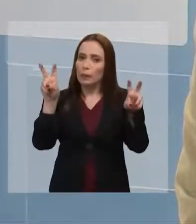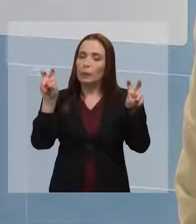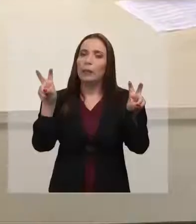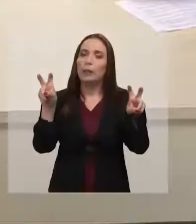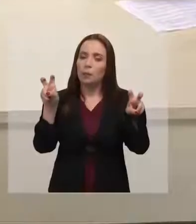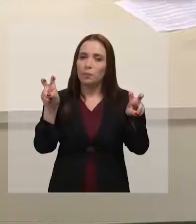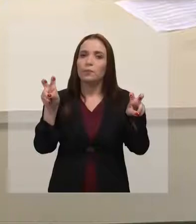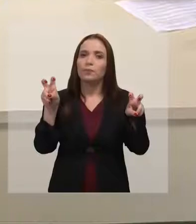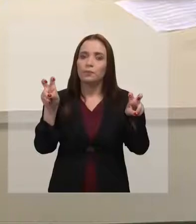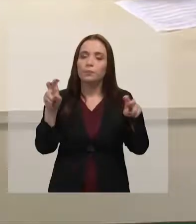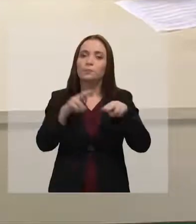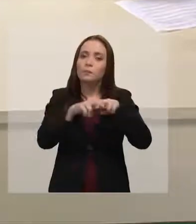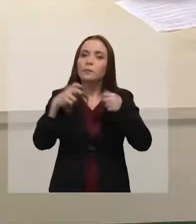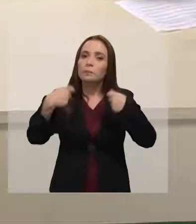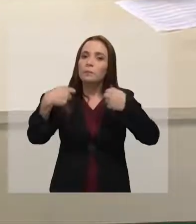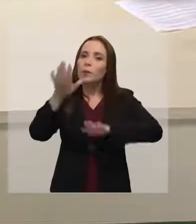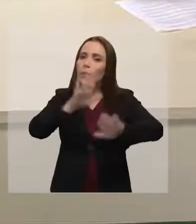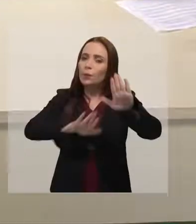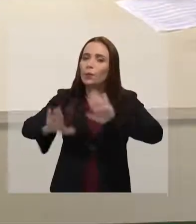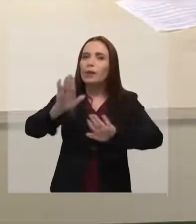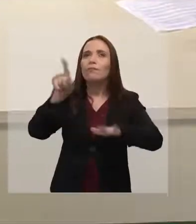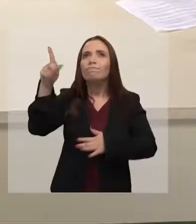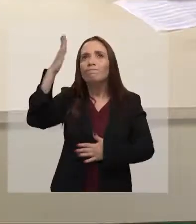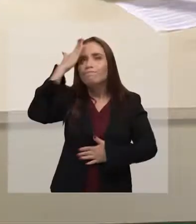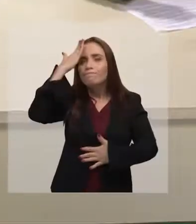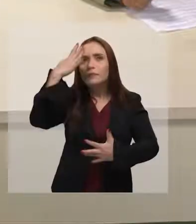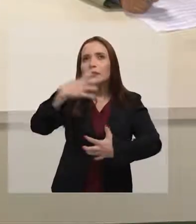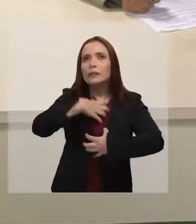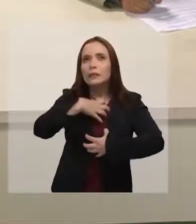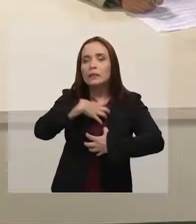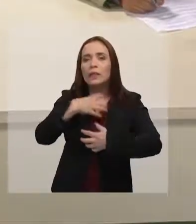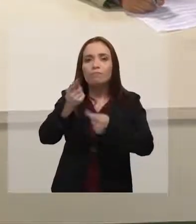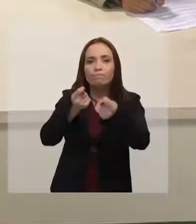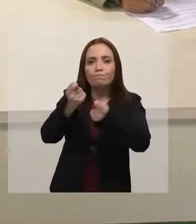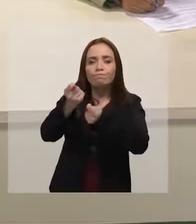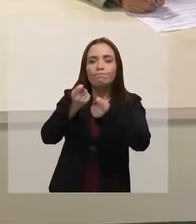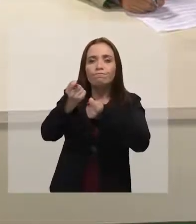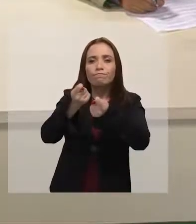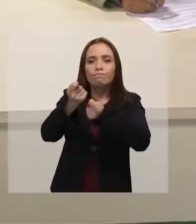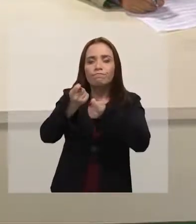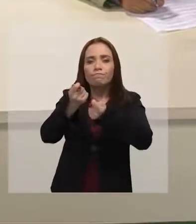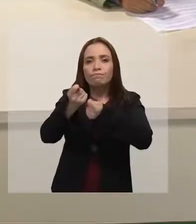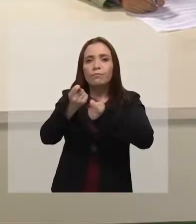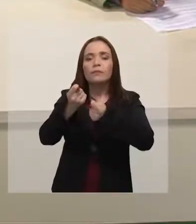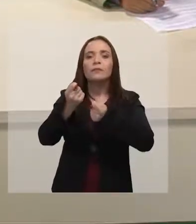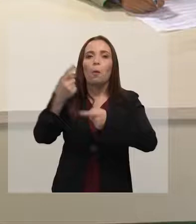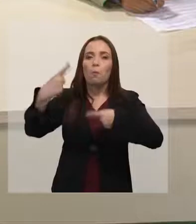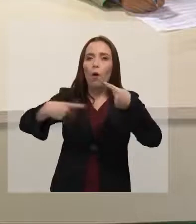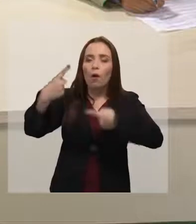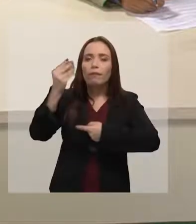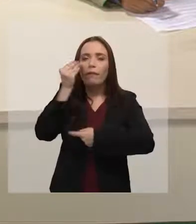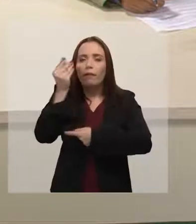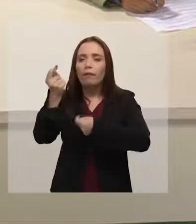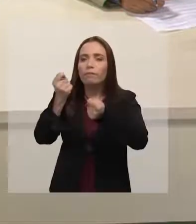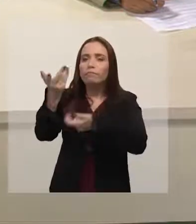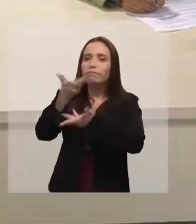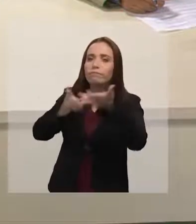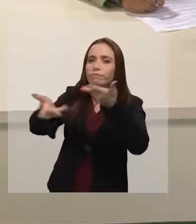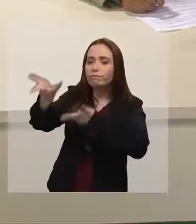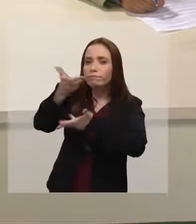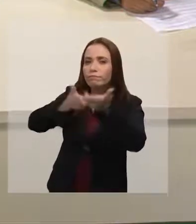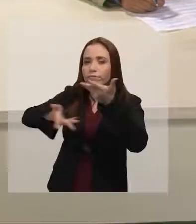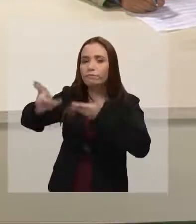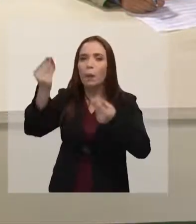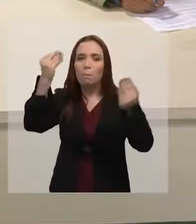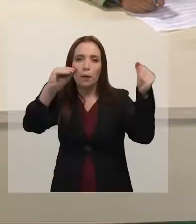sutileza requer sutileza, sensibilidade, trato, jogo de cintura, capacidade política de negociar com o Congresso.